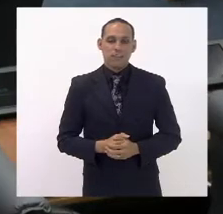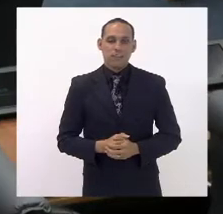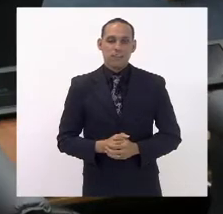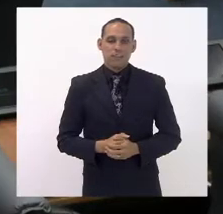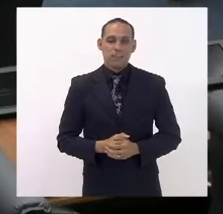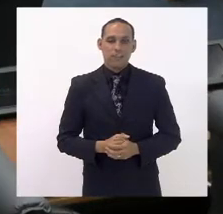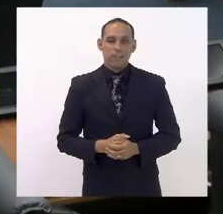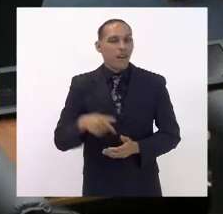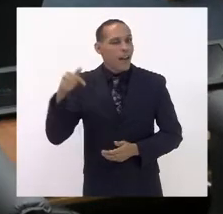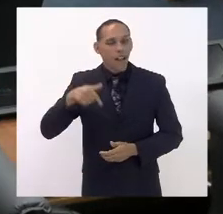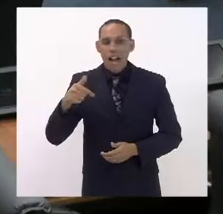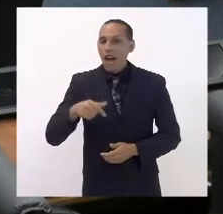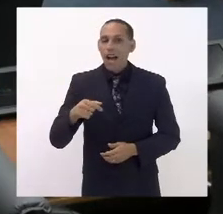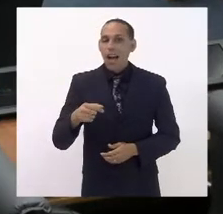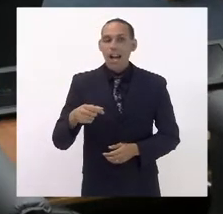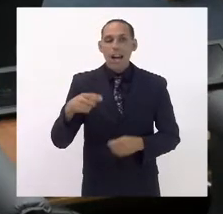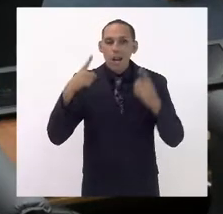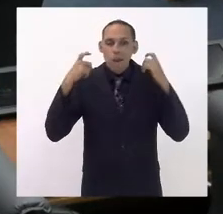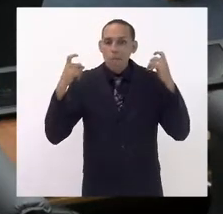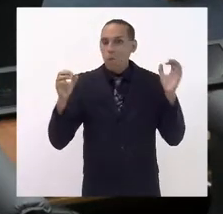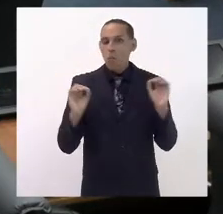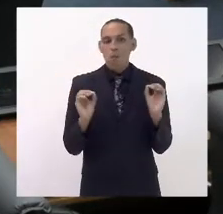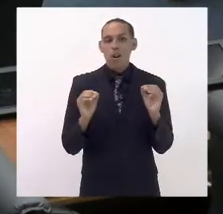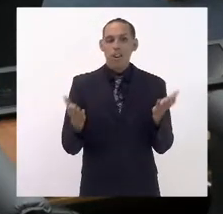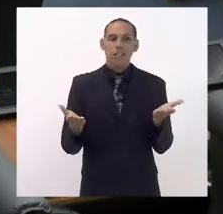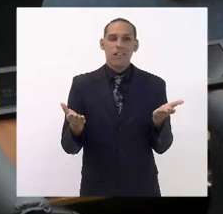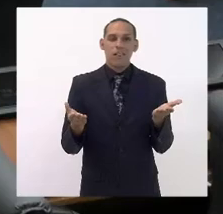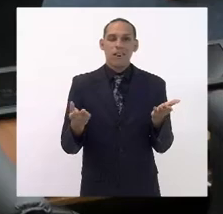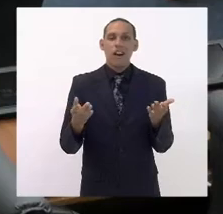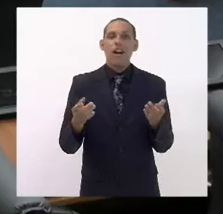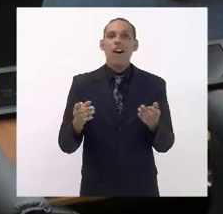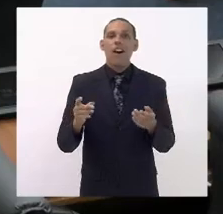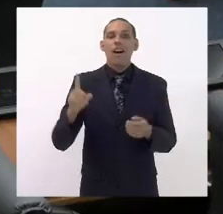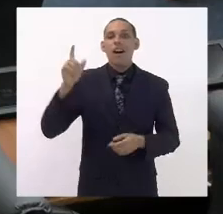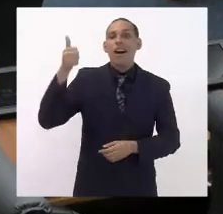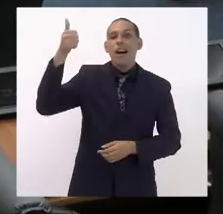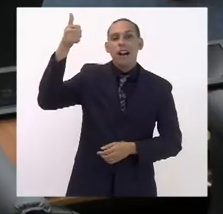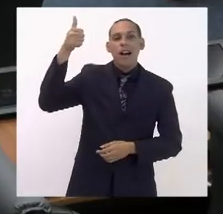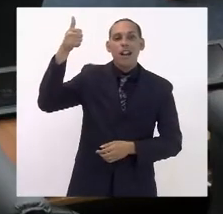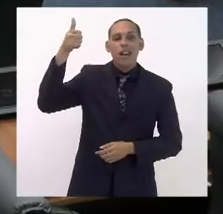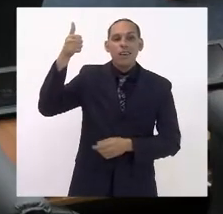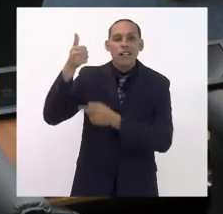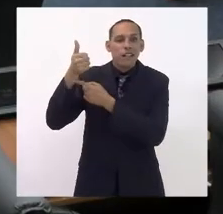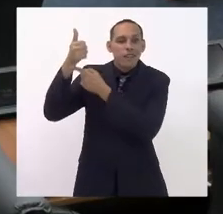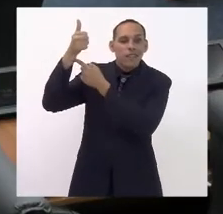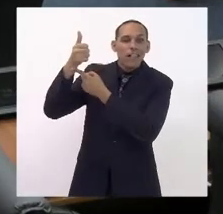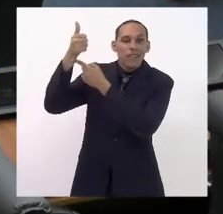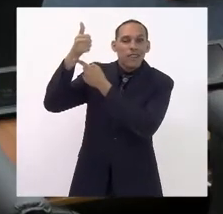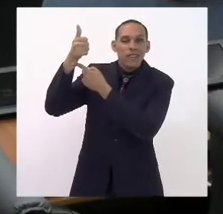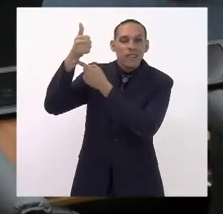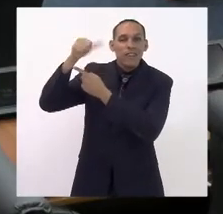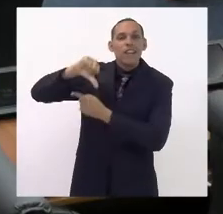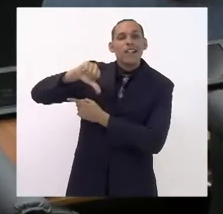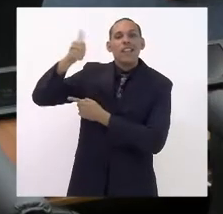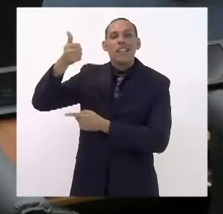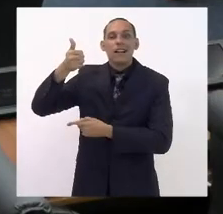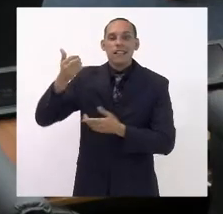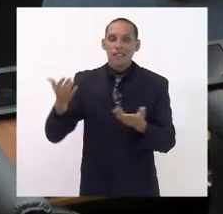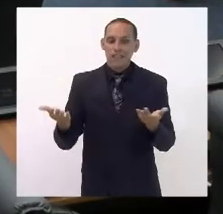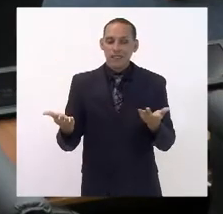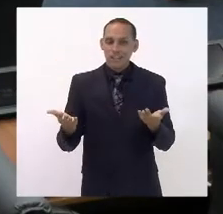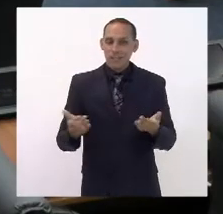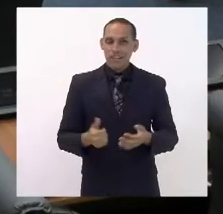Não está saindo aqui, sub. Faz com o dedo aí, levanta o polegar aí. Assim ou assim, vamos lá.